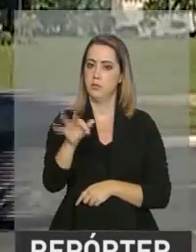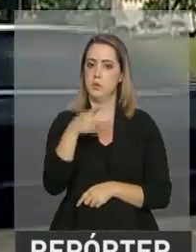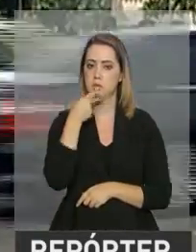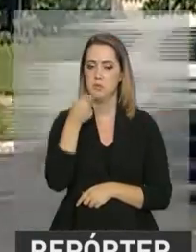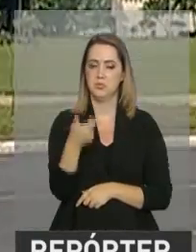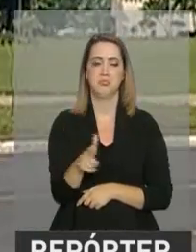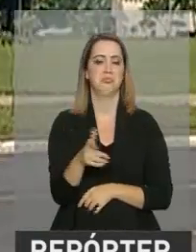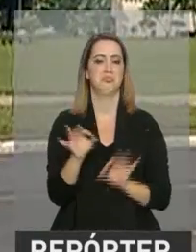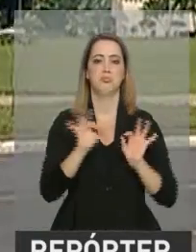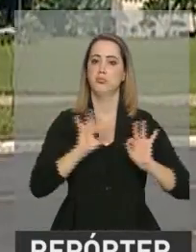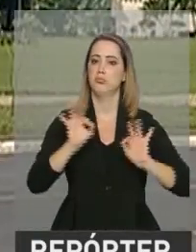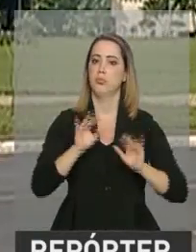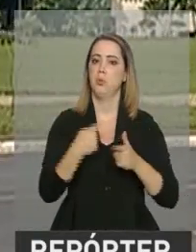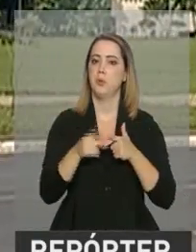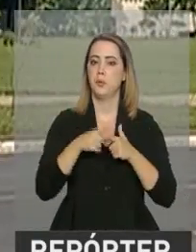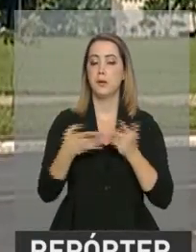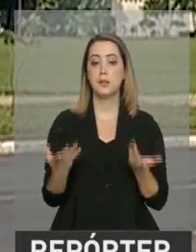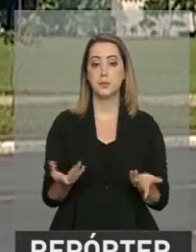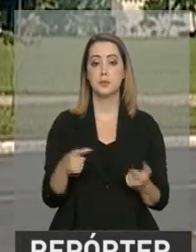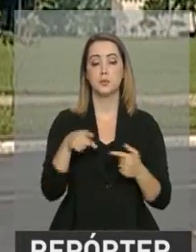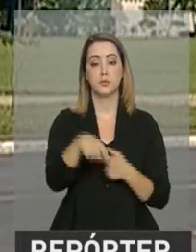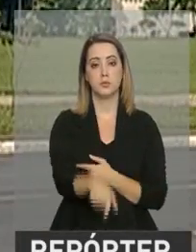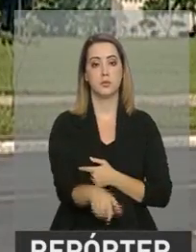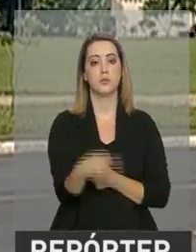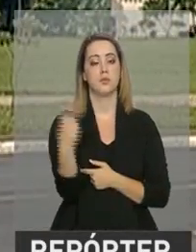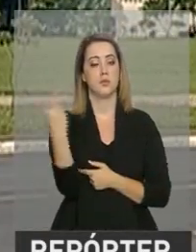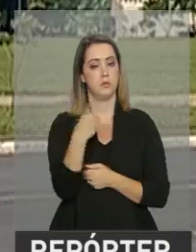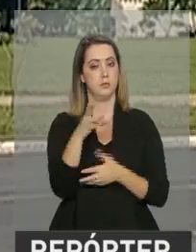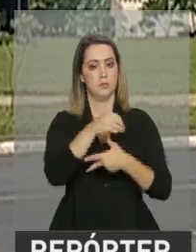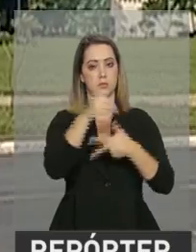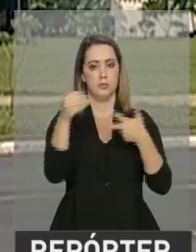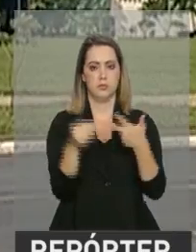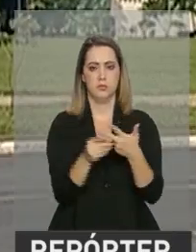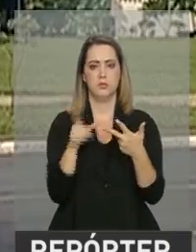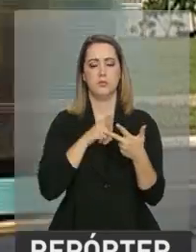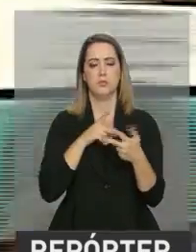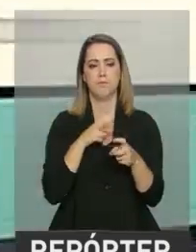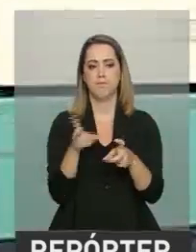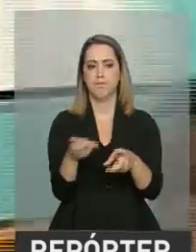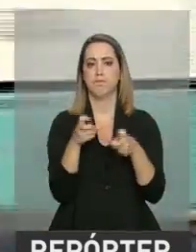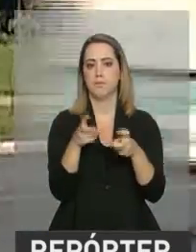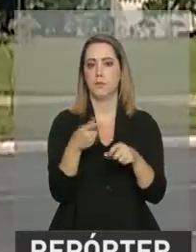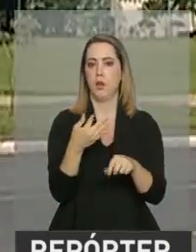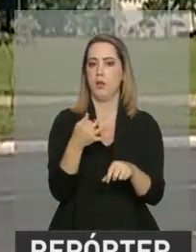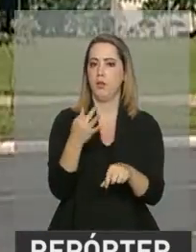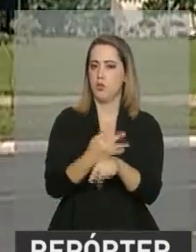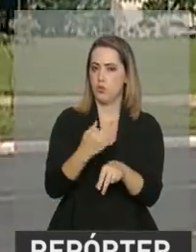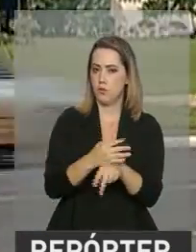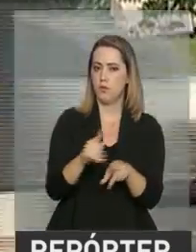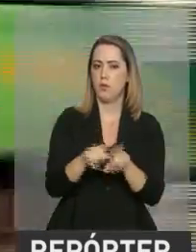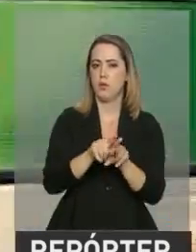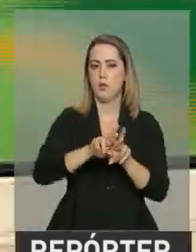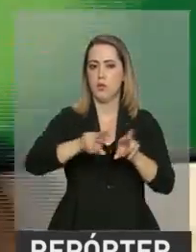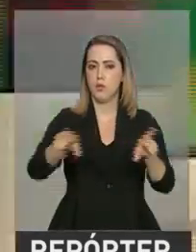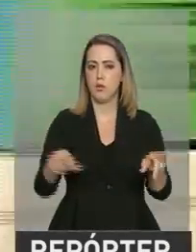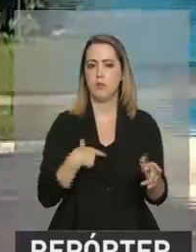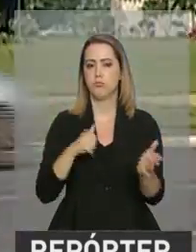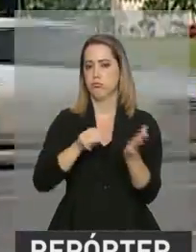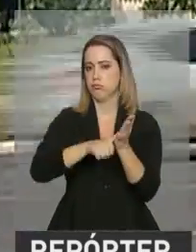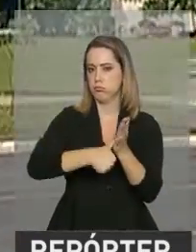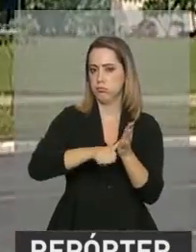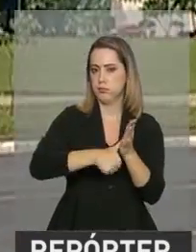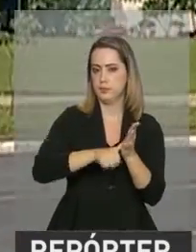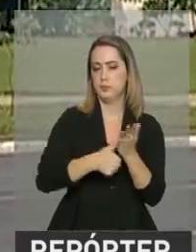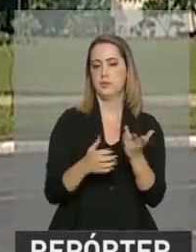de ocorrência nesta segunda aplicação do Enem, que contou com detectores de metal e também de coleta de